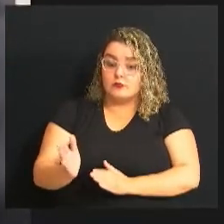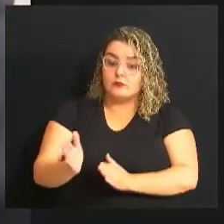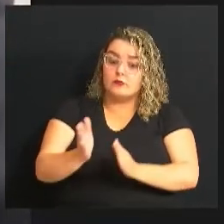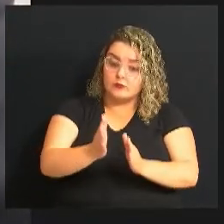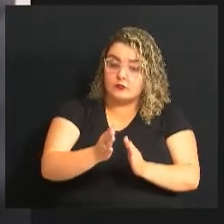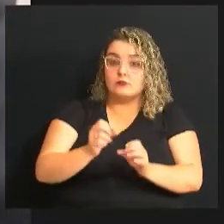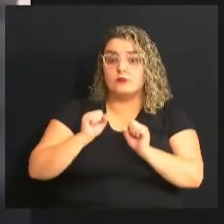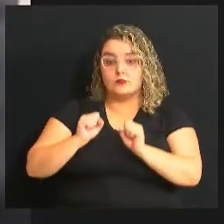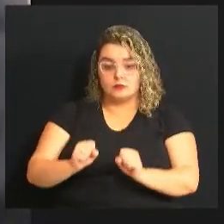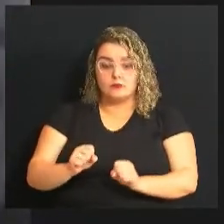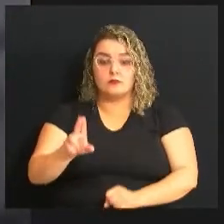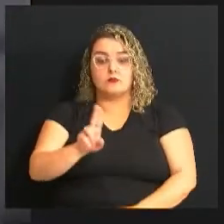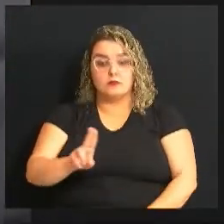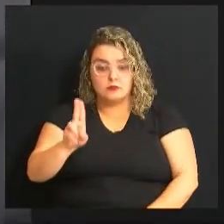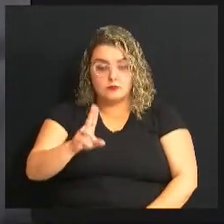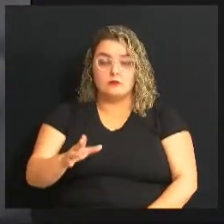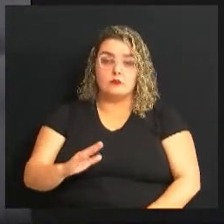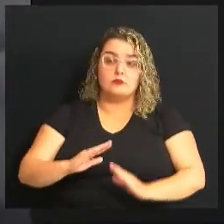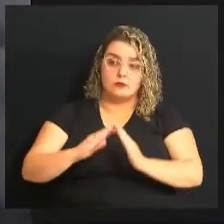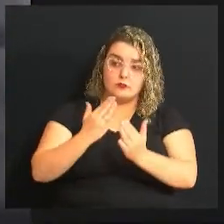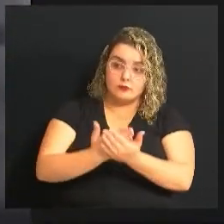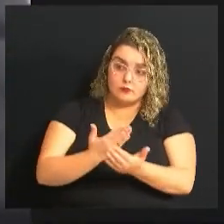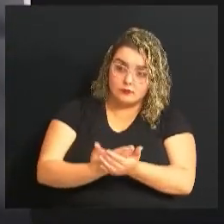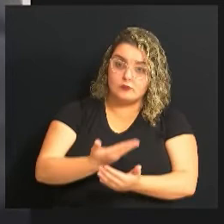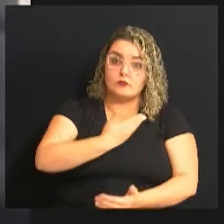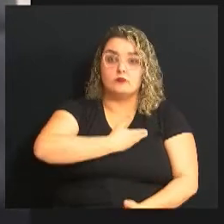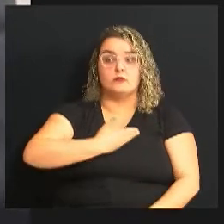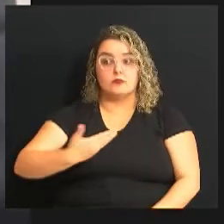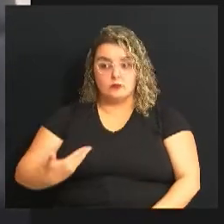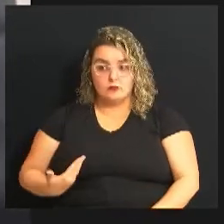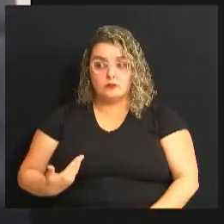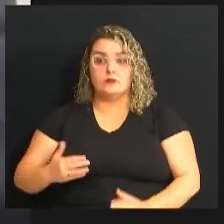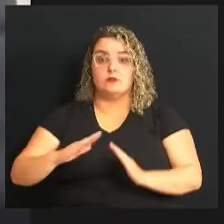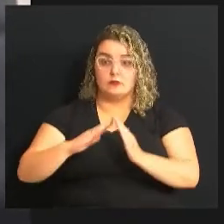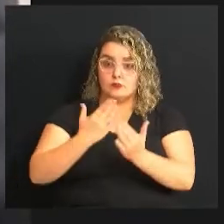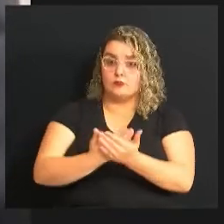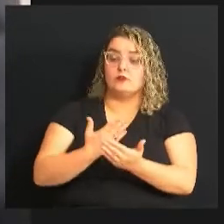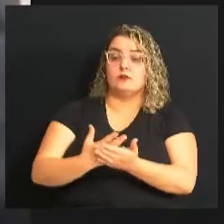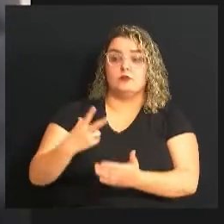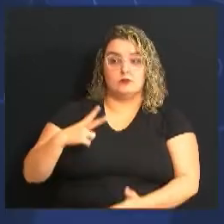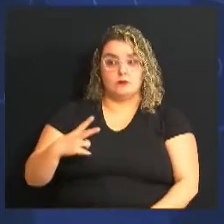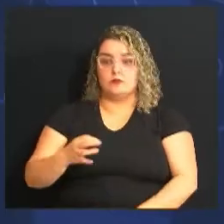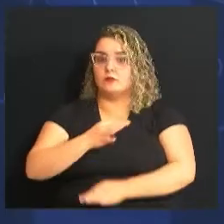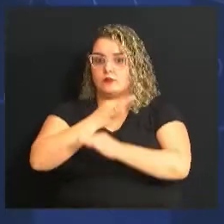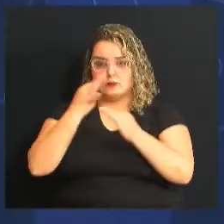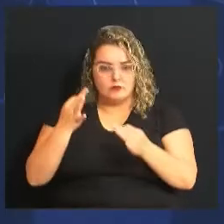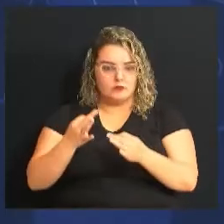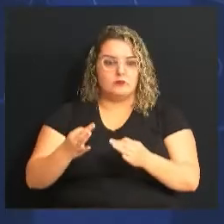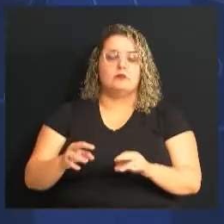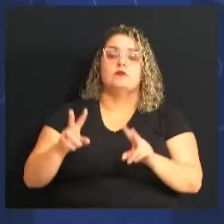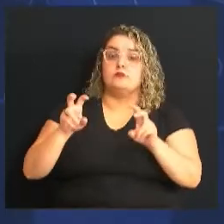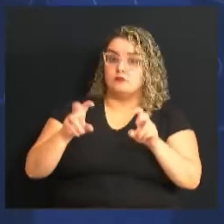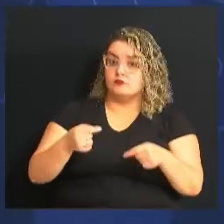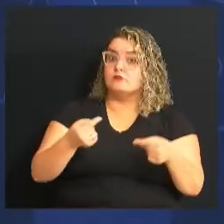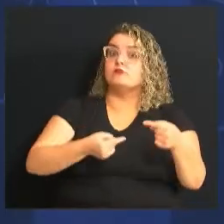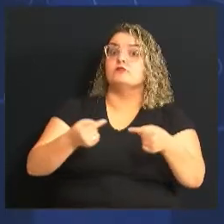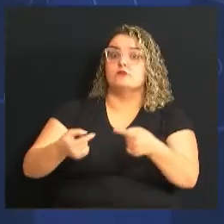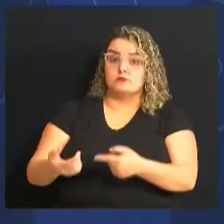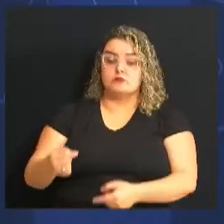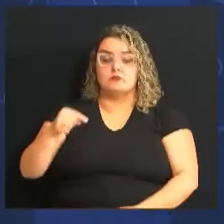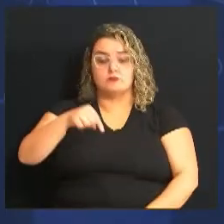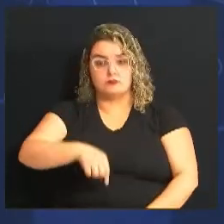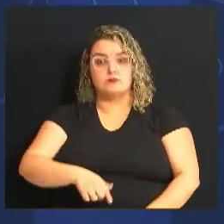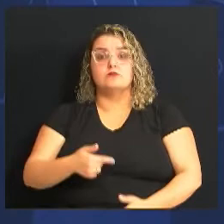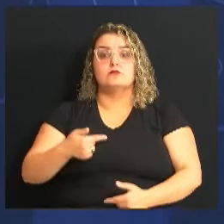ser implementados pelas escolas públicas e pelas escolas privadas no Brasil. Ótimo, então um assunto que vai ser discutido então nesta